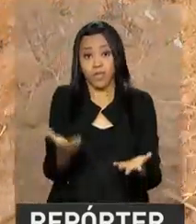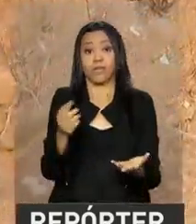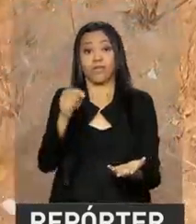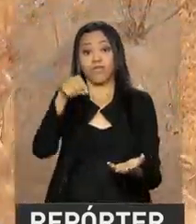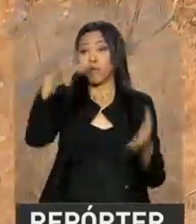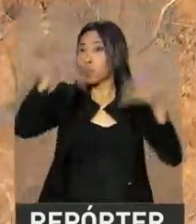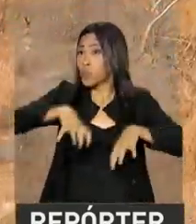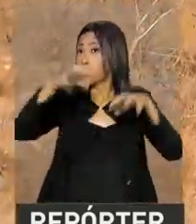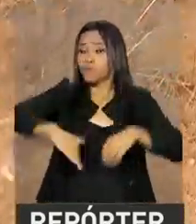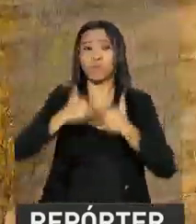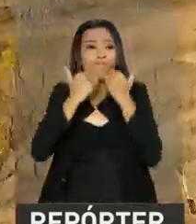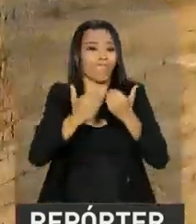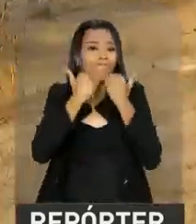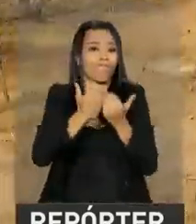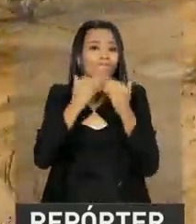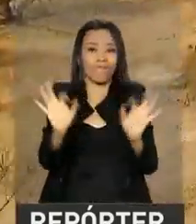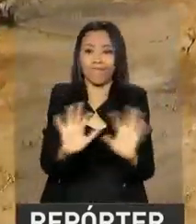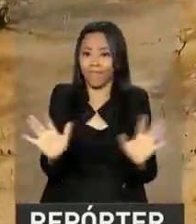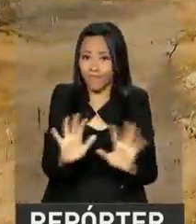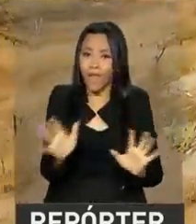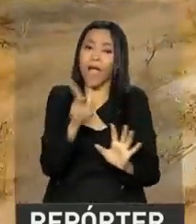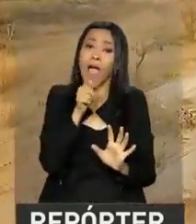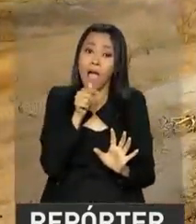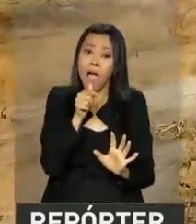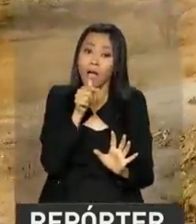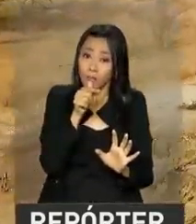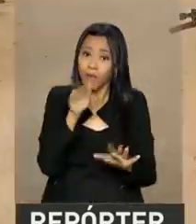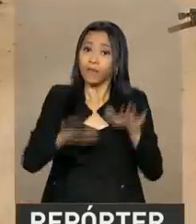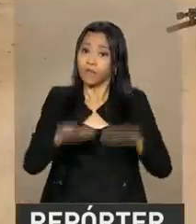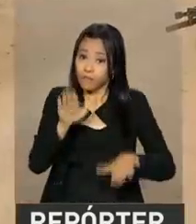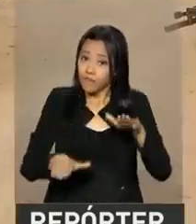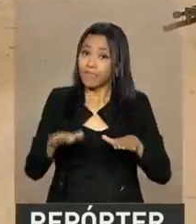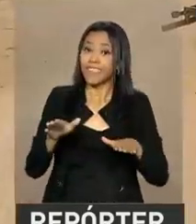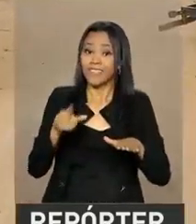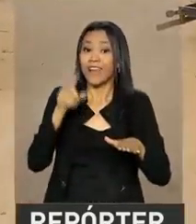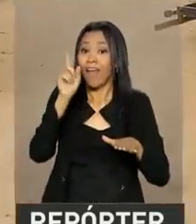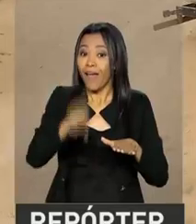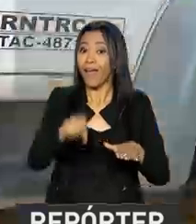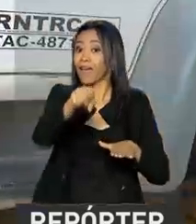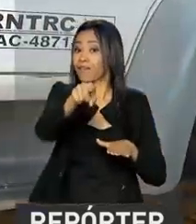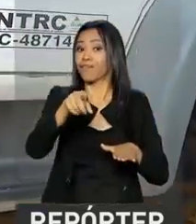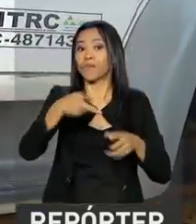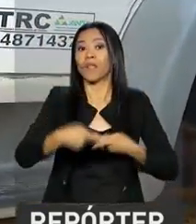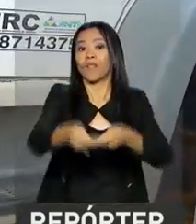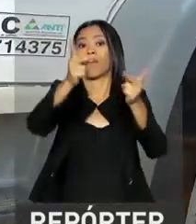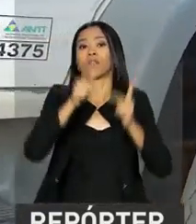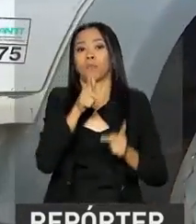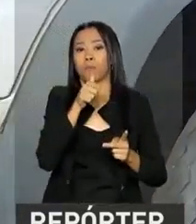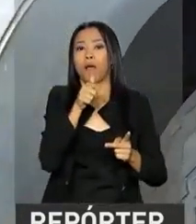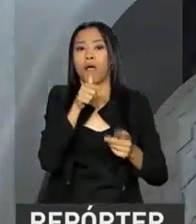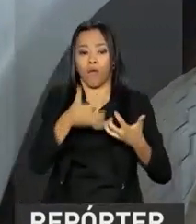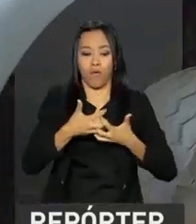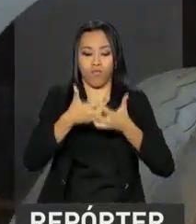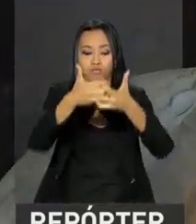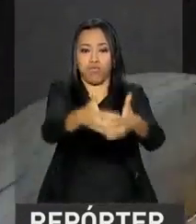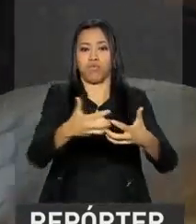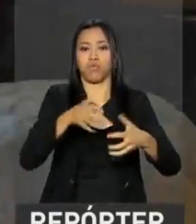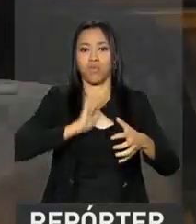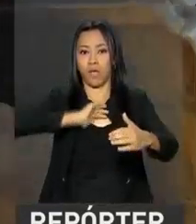sem chuva na área rural, a água muitas vezes chega pela estrada. A Operação Carro-Pipa atende